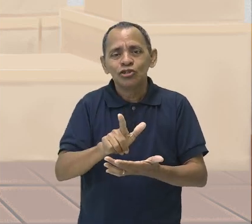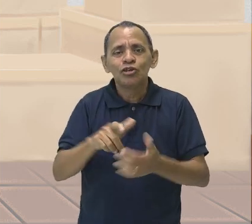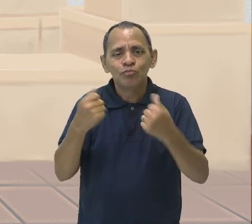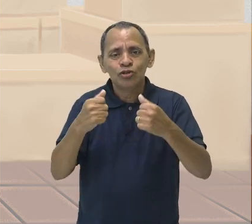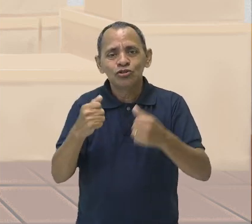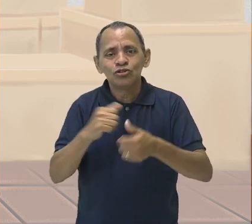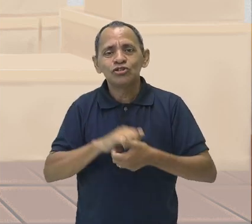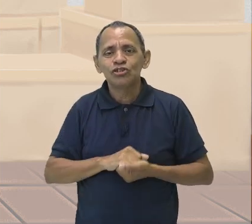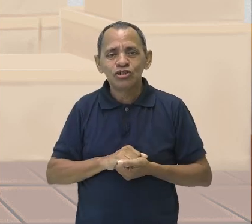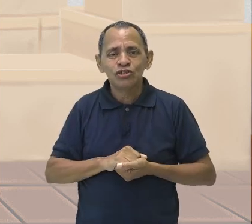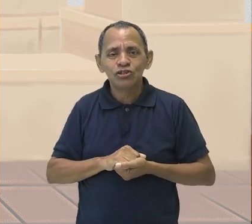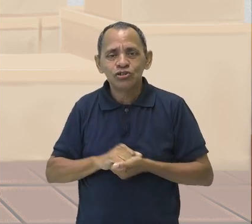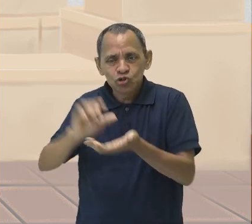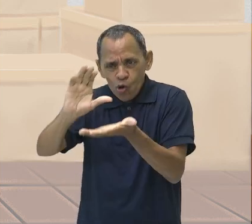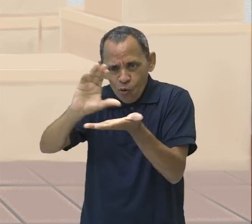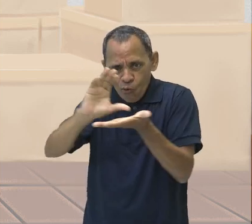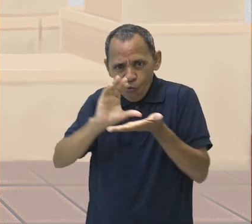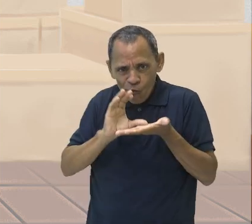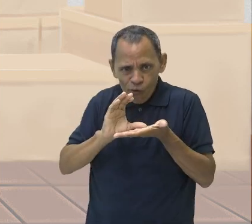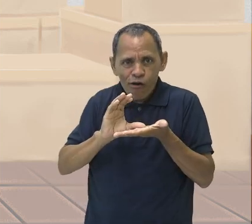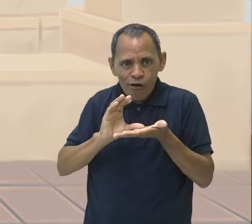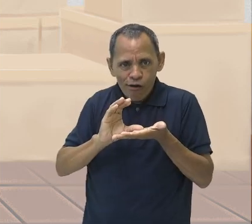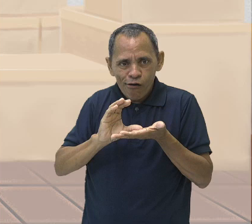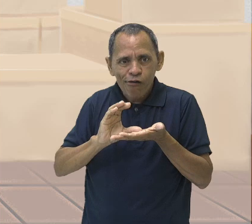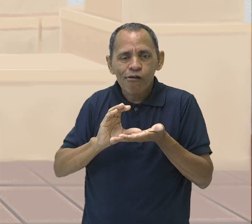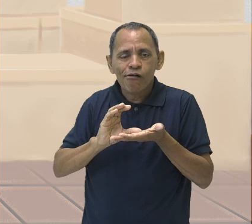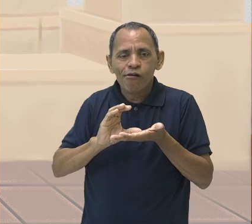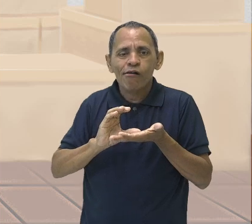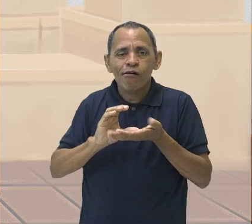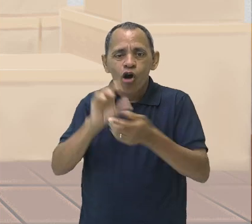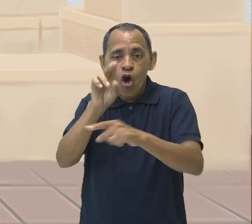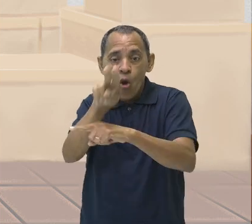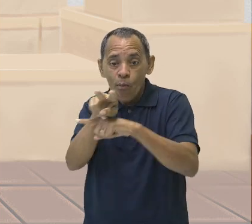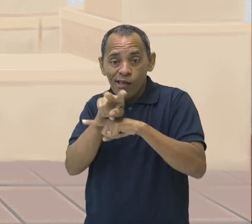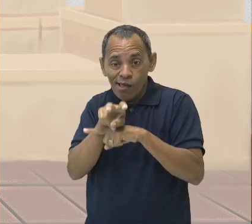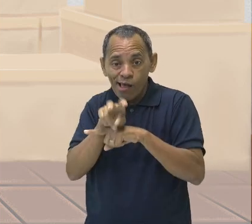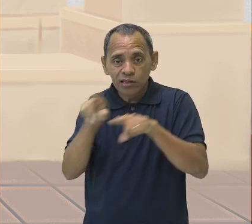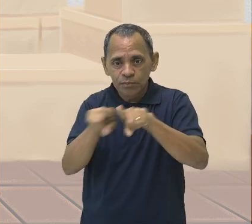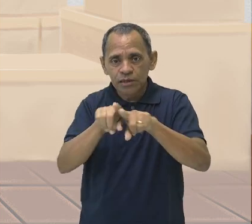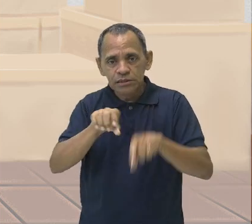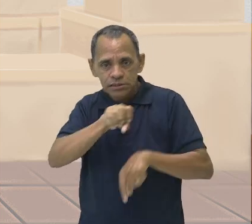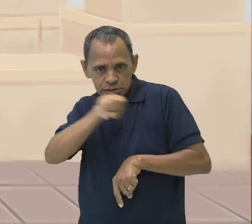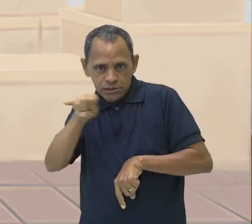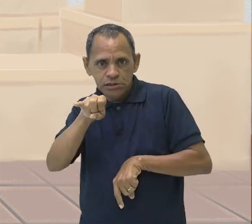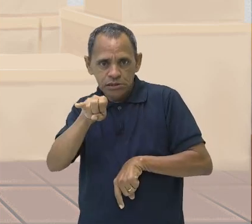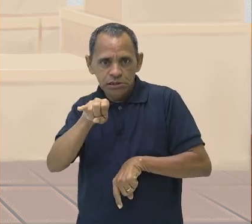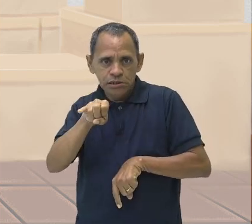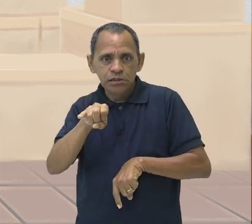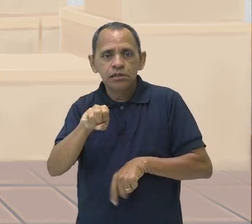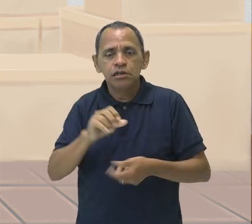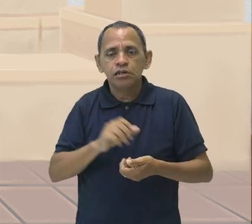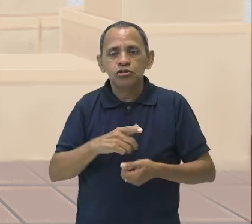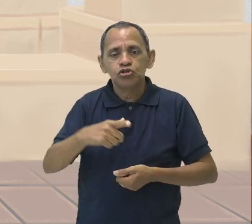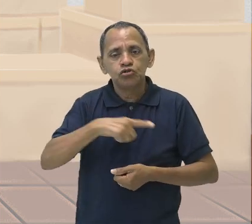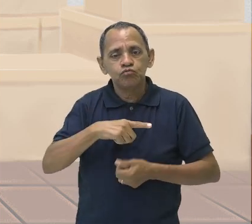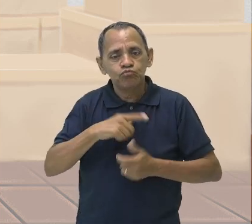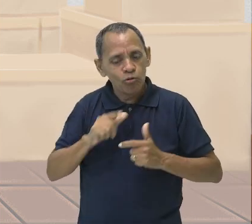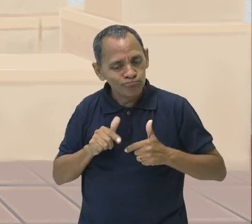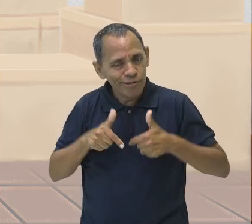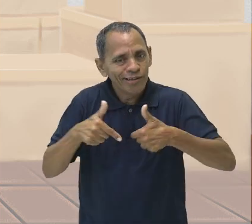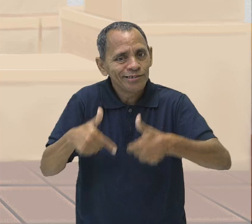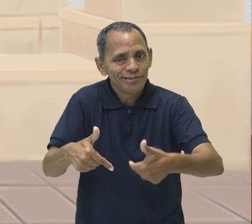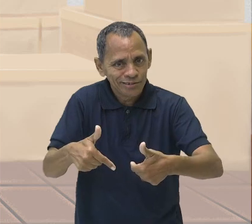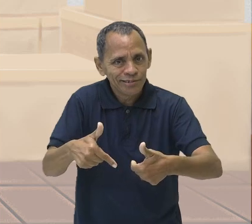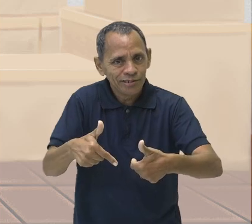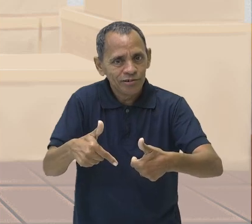né? Tive que pegar alguns empréstimos, mas se não sair do lugar, se não tomar uma iniciativa, eu não vou conseguir sair do lugar, né, gente? Eu quero deixar de ser professor,